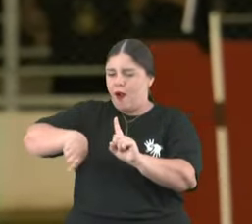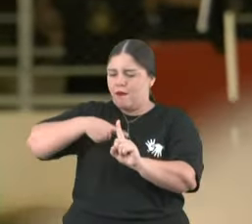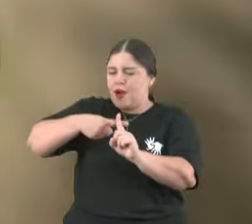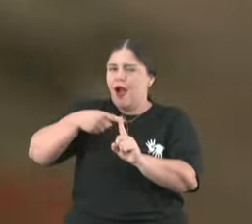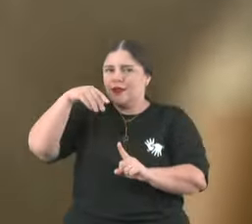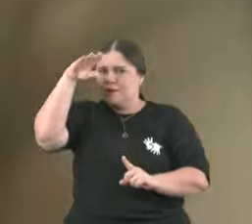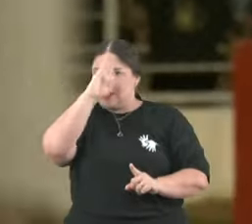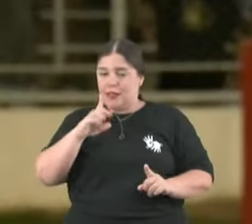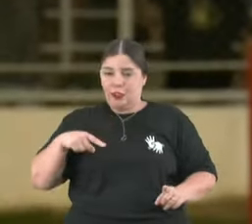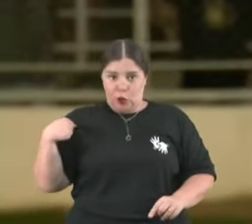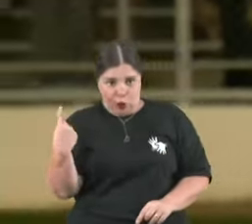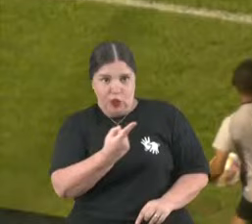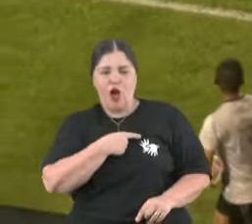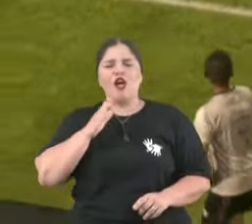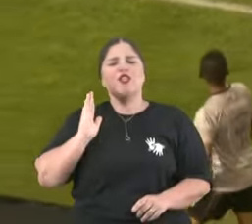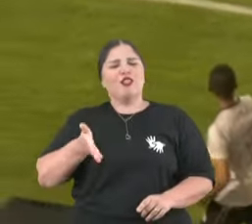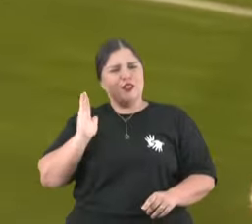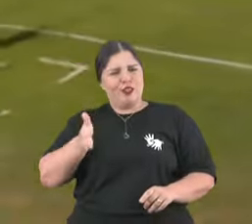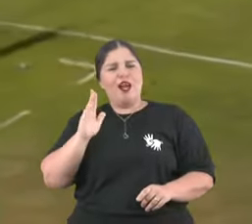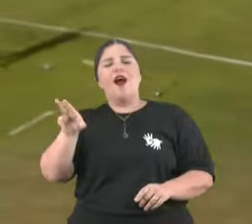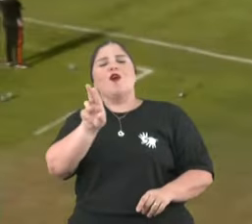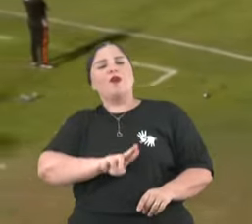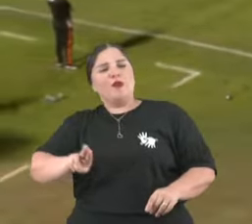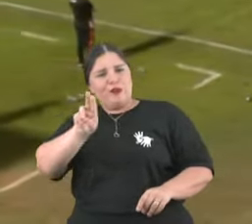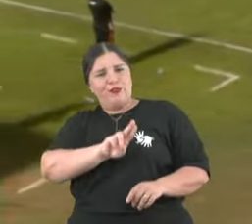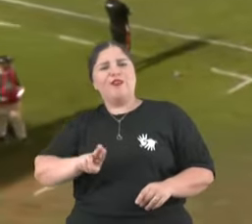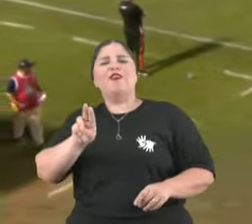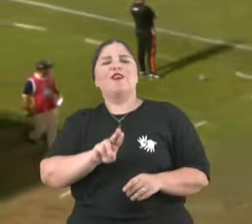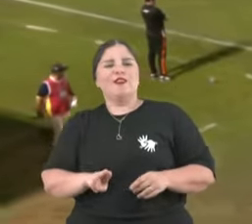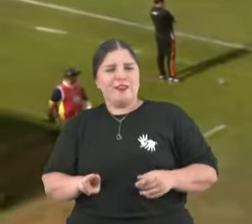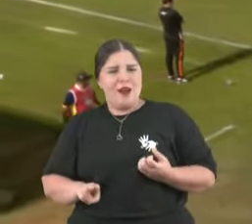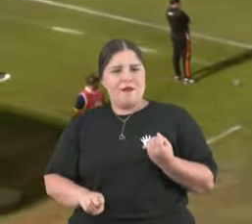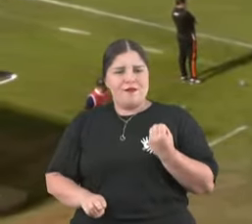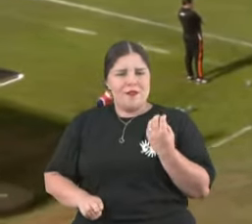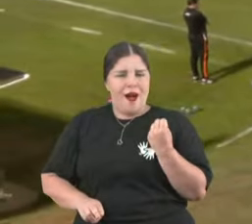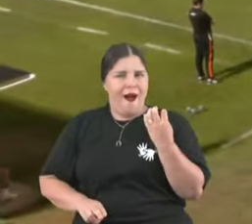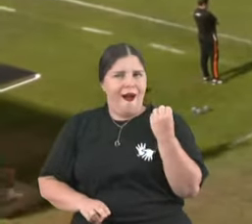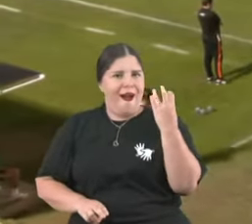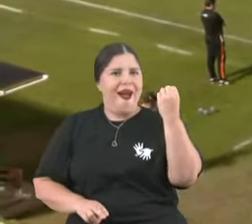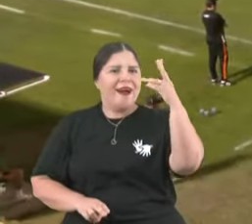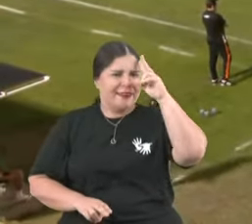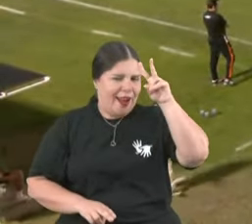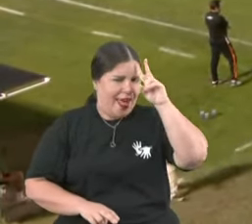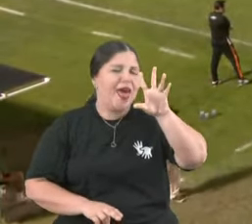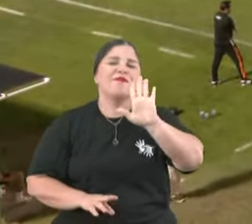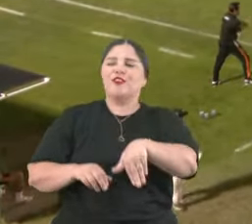usamos ele durante a viagem. Perfeitamente. Ali no Peleve. Isso. Muito bem.